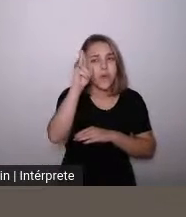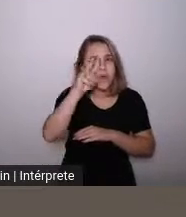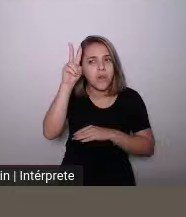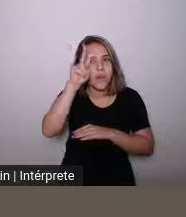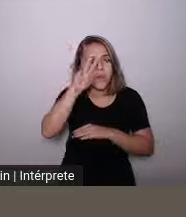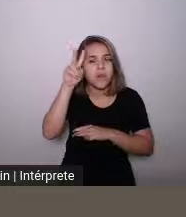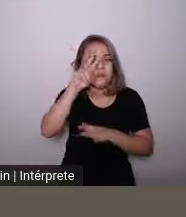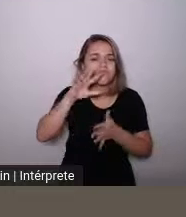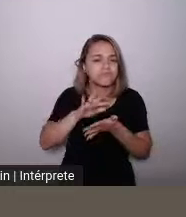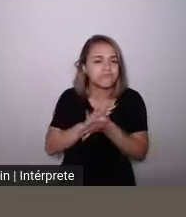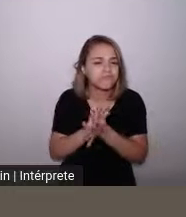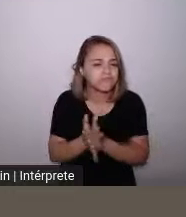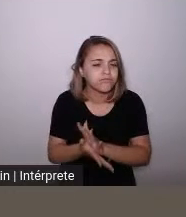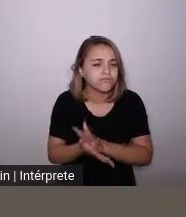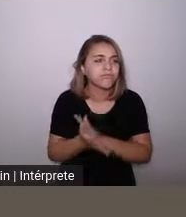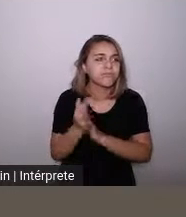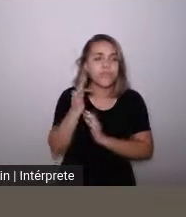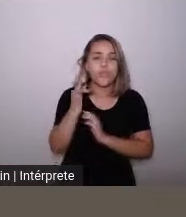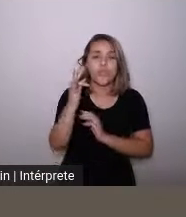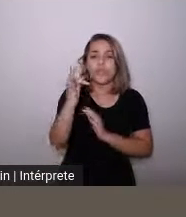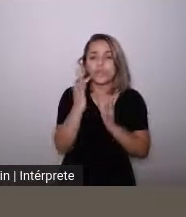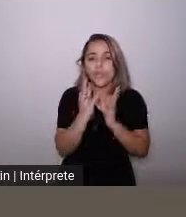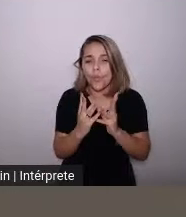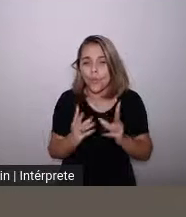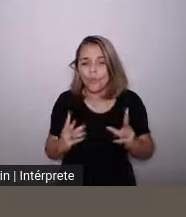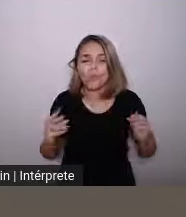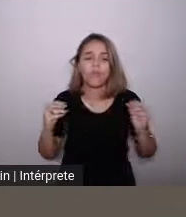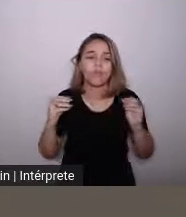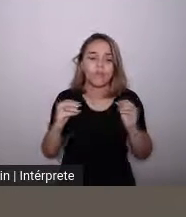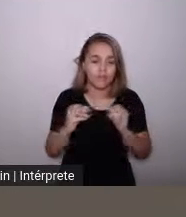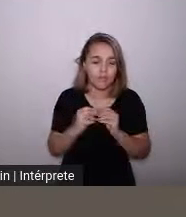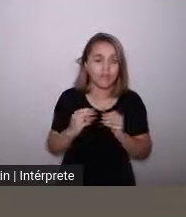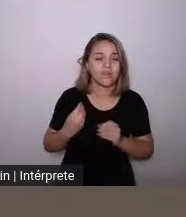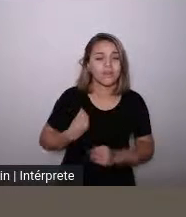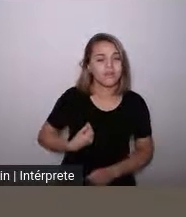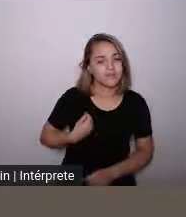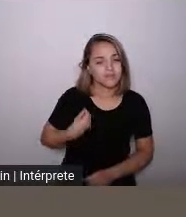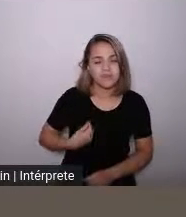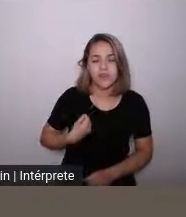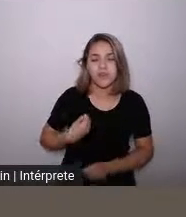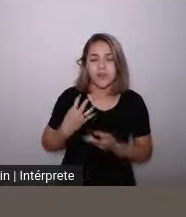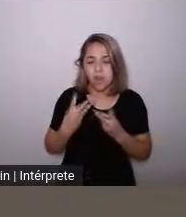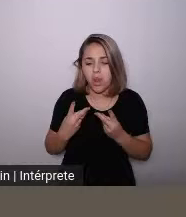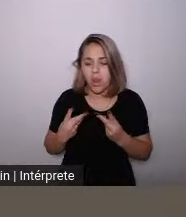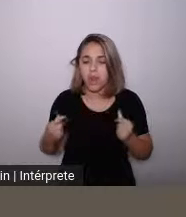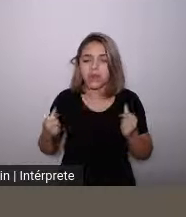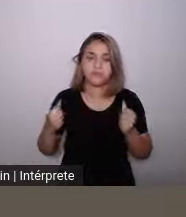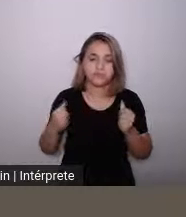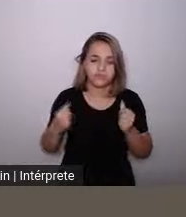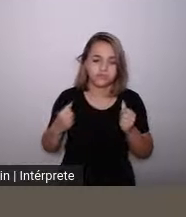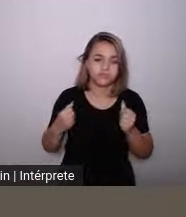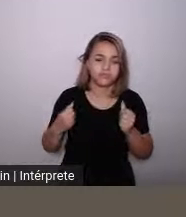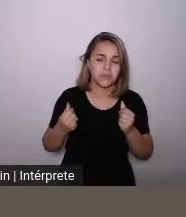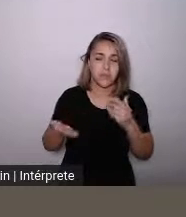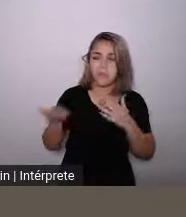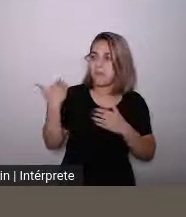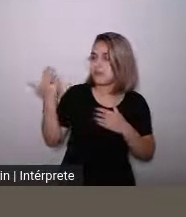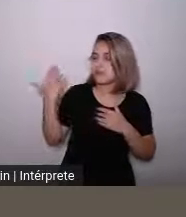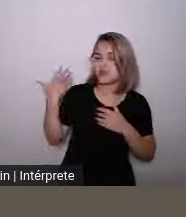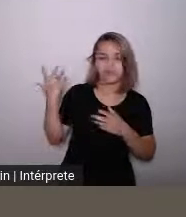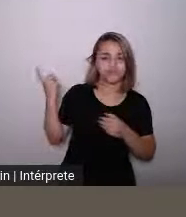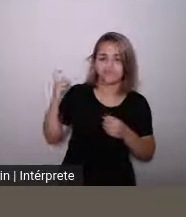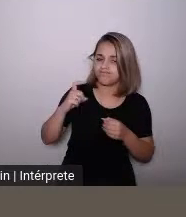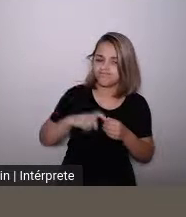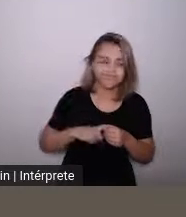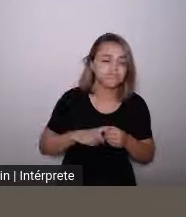é vazio, é o que o presente deixa ser. O presente é ruínas, o passado irrecuperável. Não há uma